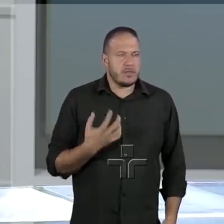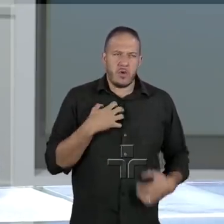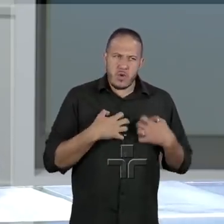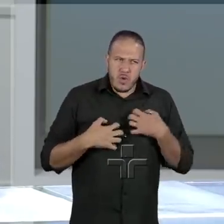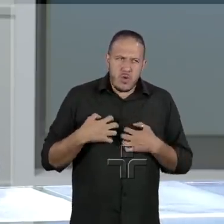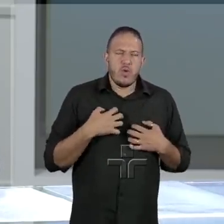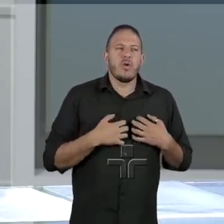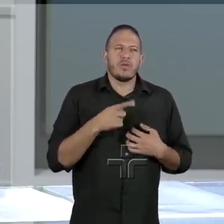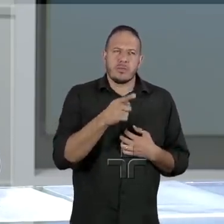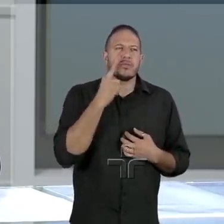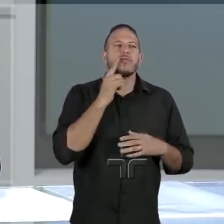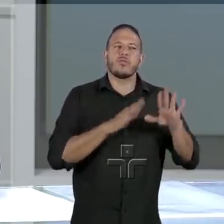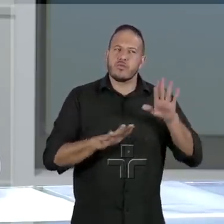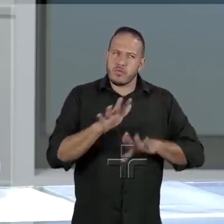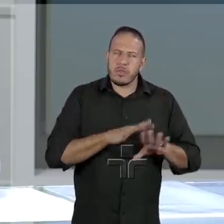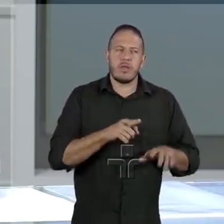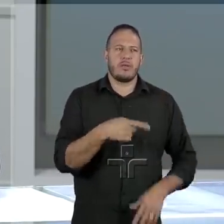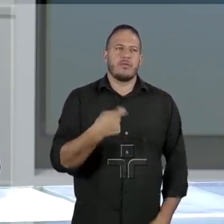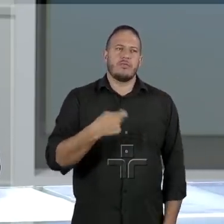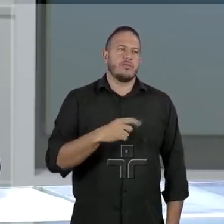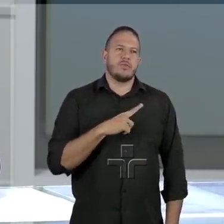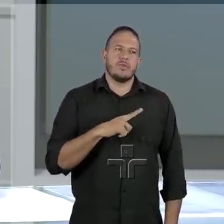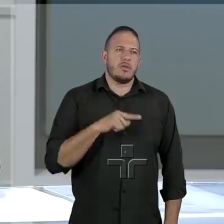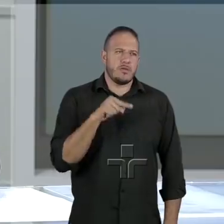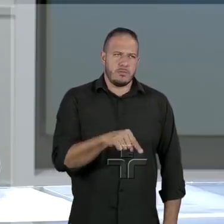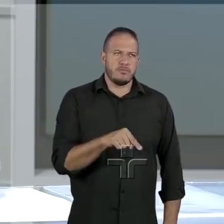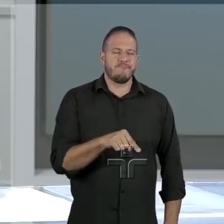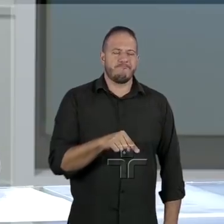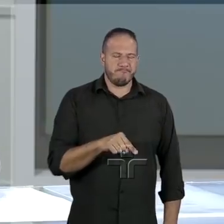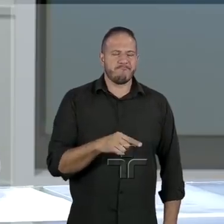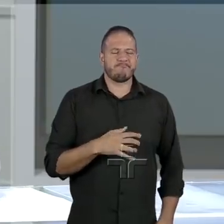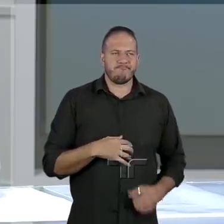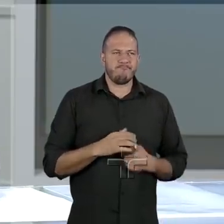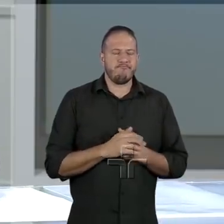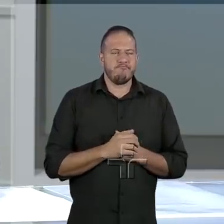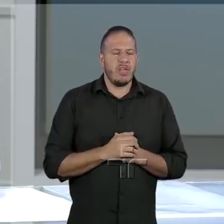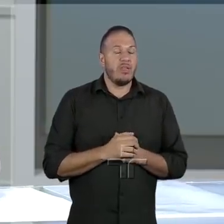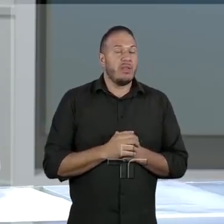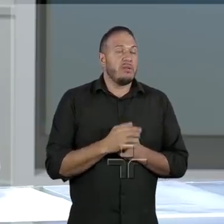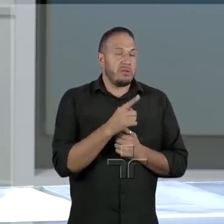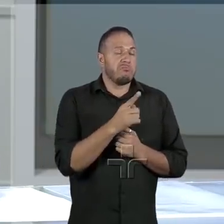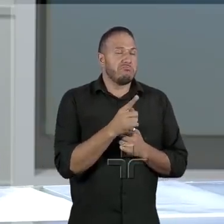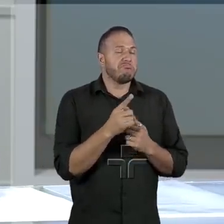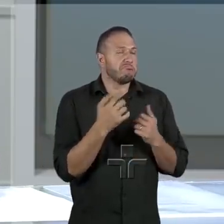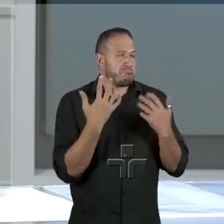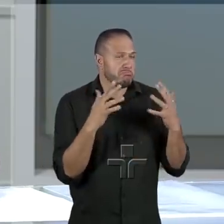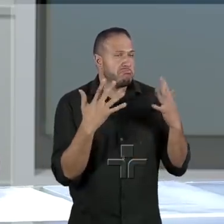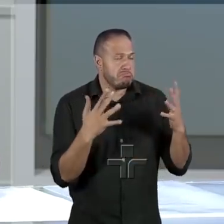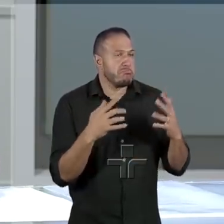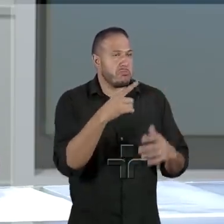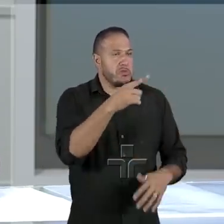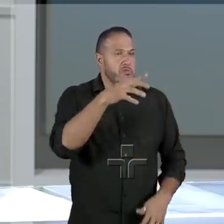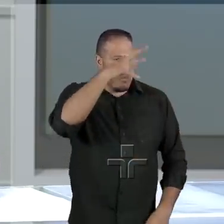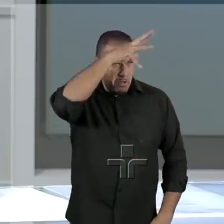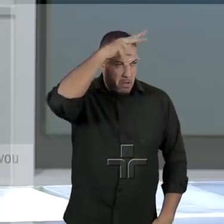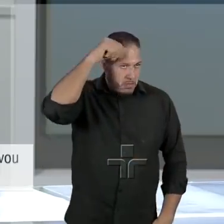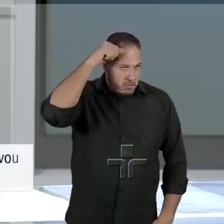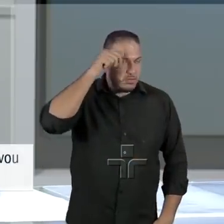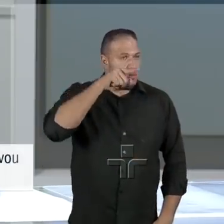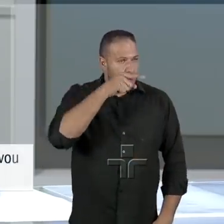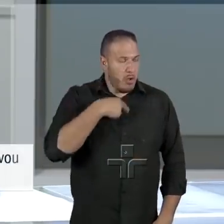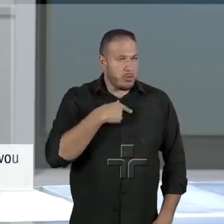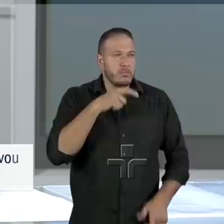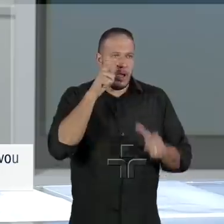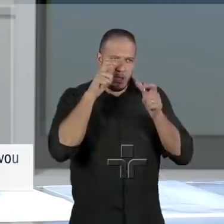com muito cuidado. Eu louvo o pessoal lá do Mato Grosso que tem a intenção de chamar a atenção sobre a